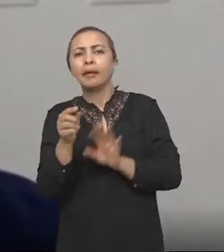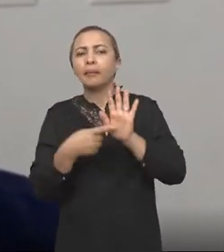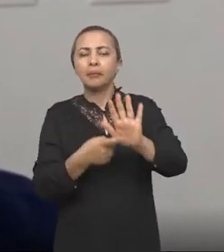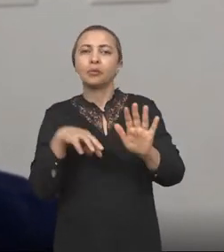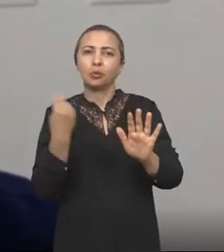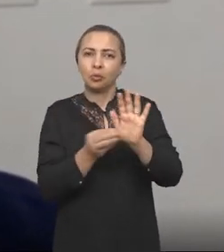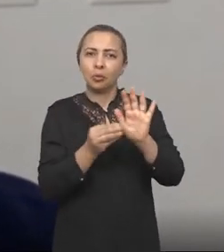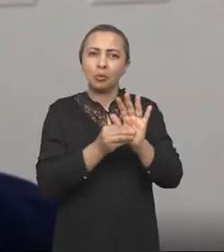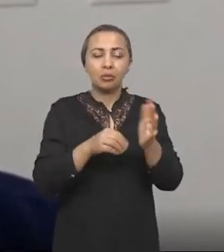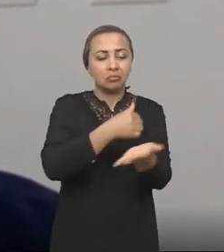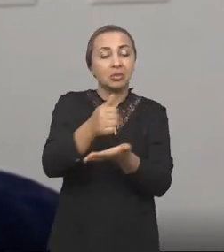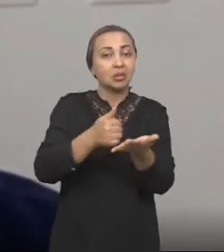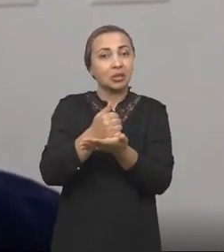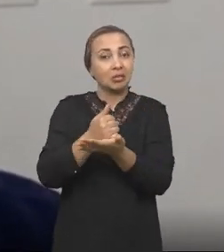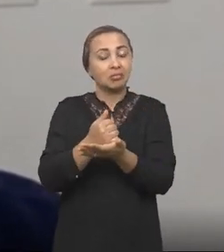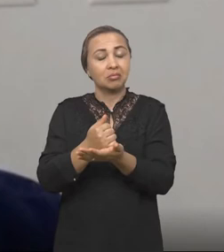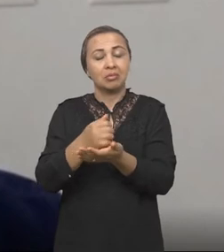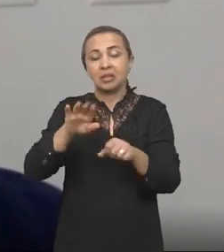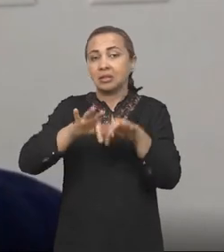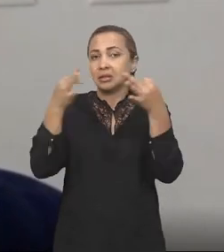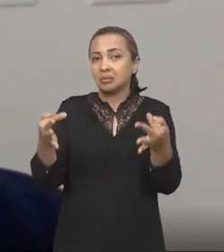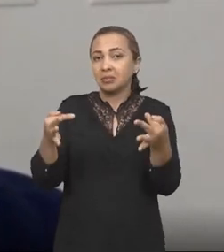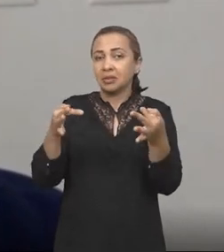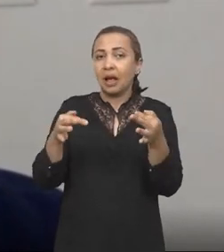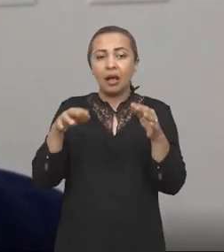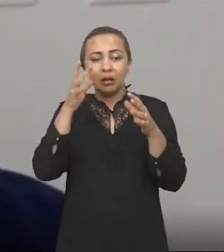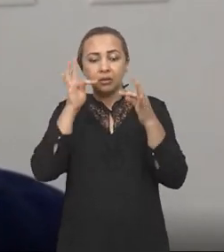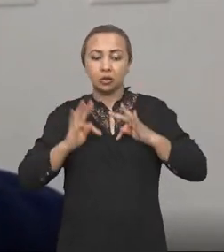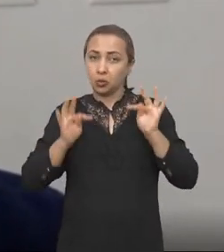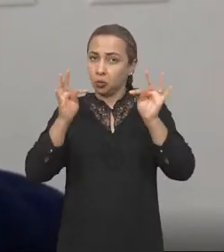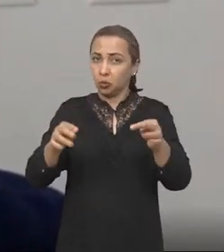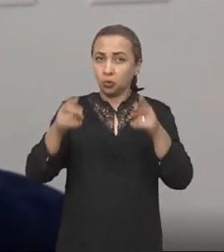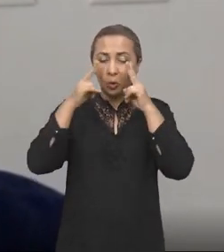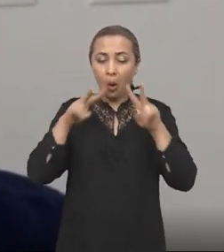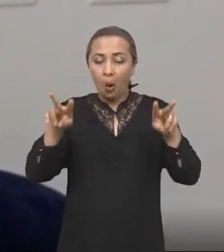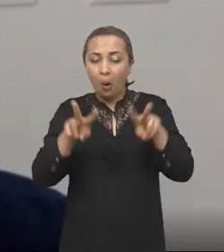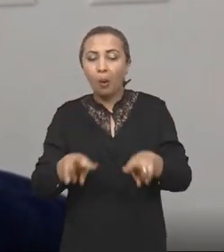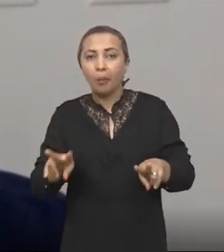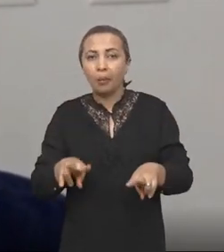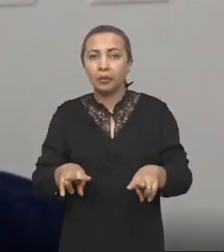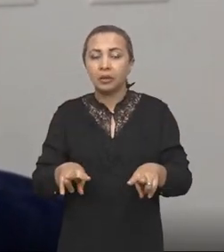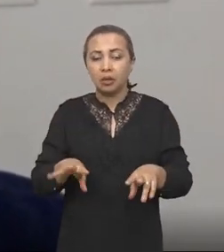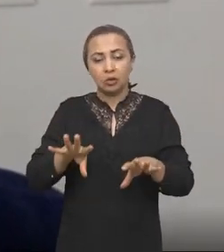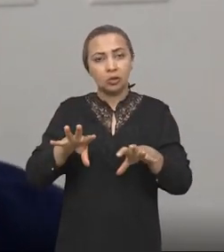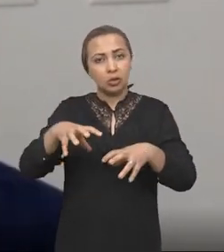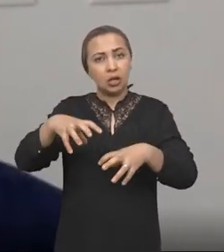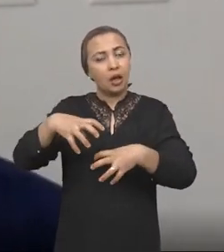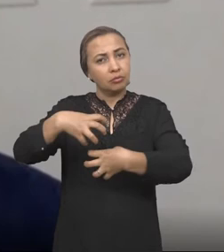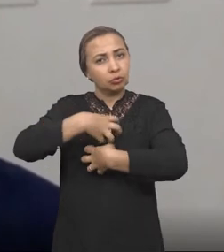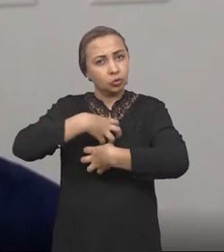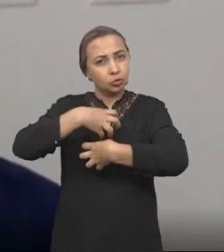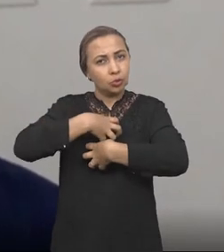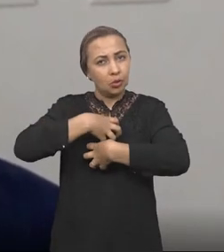eles, né, mais baseado em tecnologias óticas. Nós tivemos a oportunidade de trabalhar com o desenvolvimento de sensores, né, e aí você